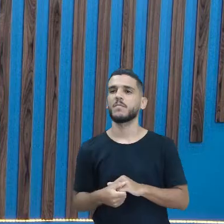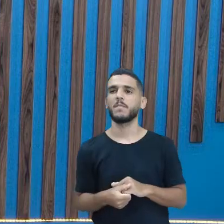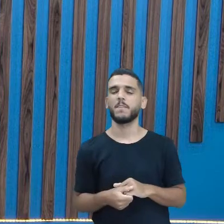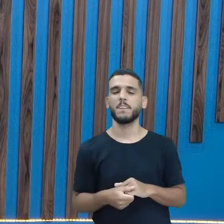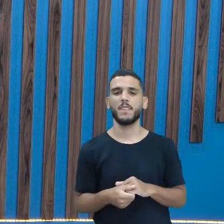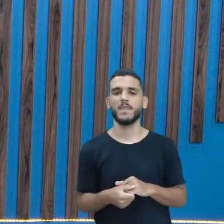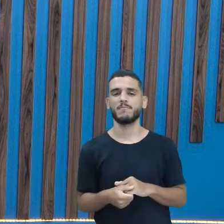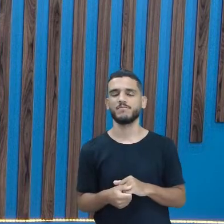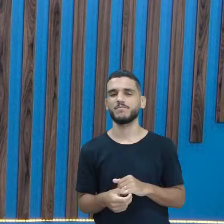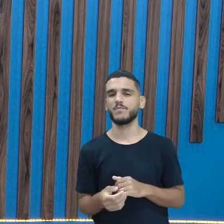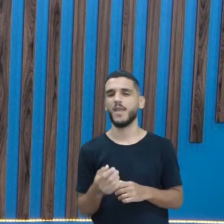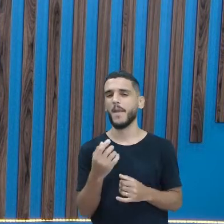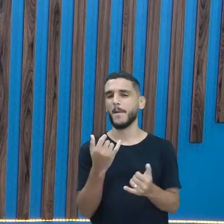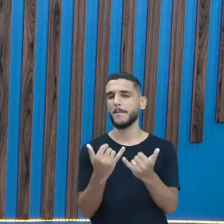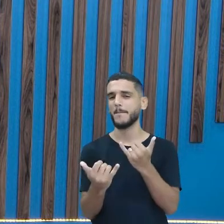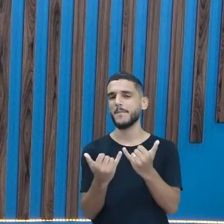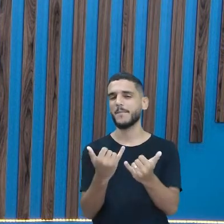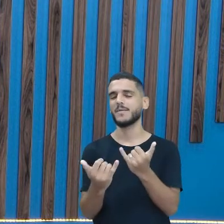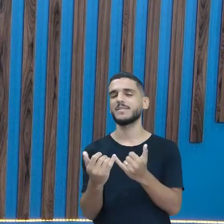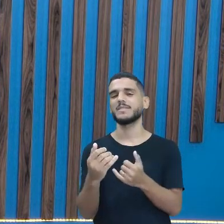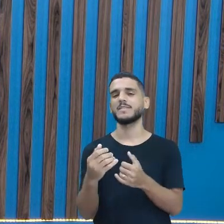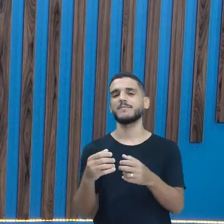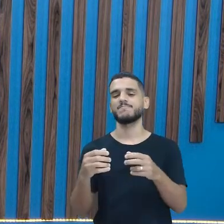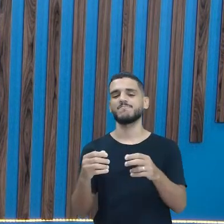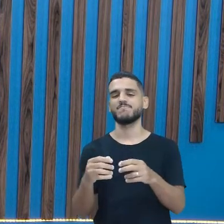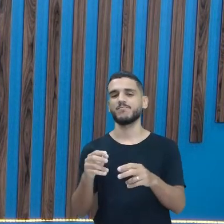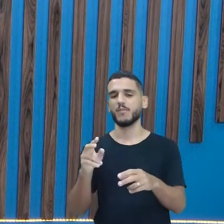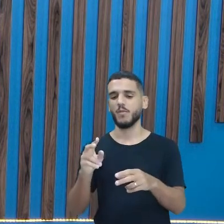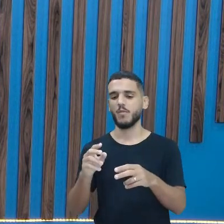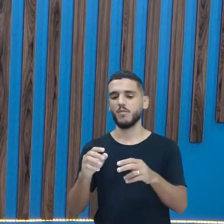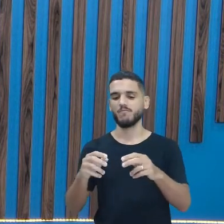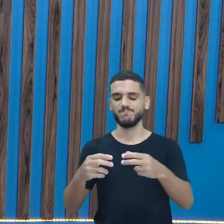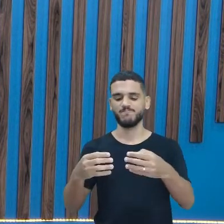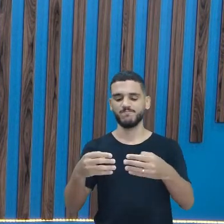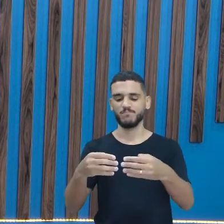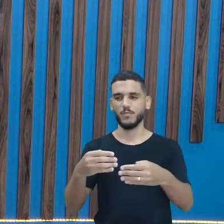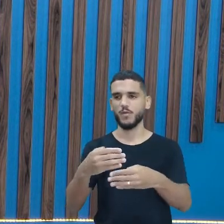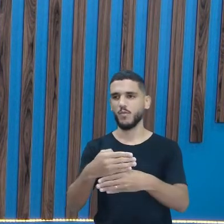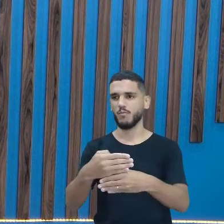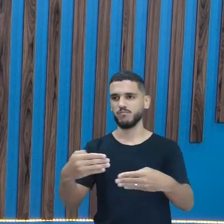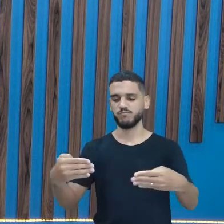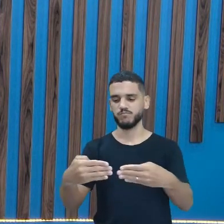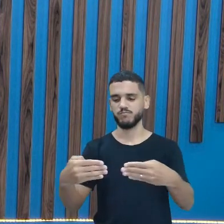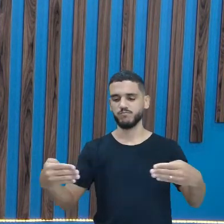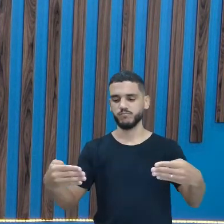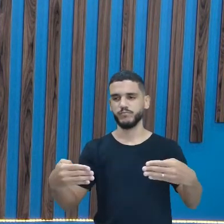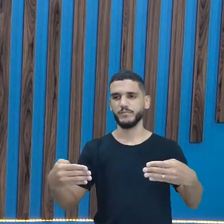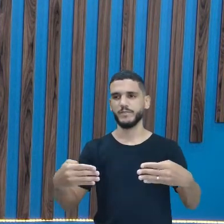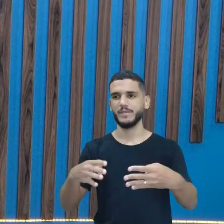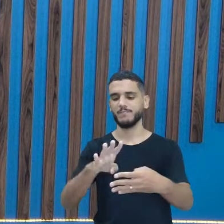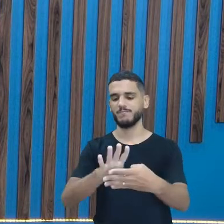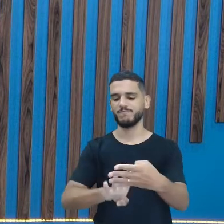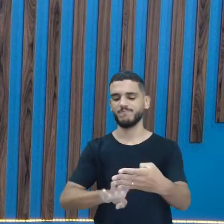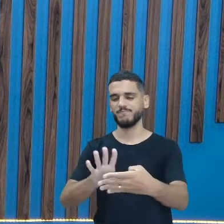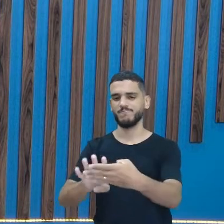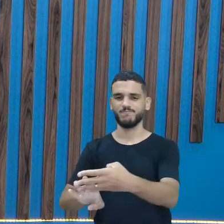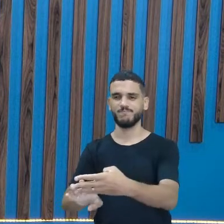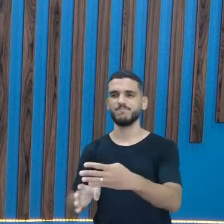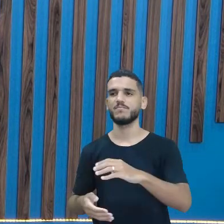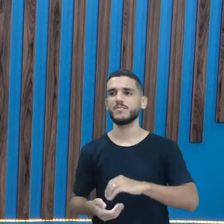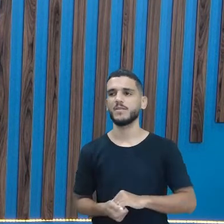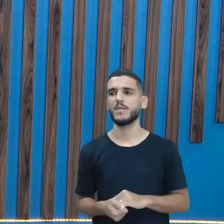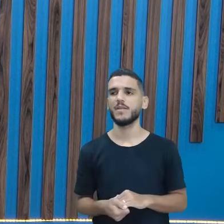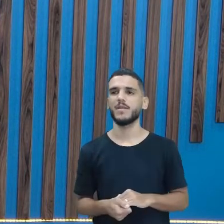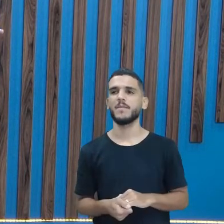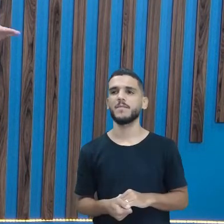uma cerca, é uma cerca mesmo. E provavelmente onde tem essa água aí, do rio, onde desce a cachoeira, as